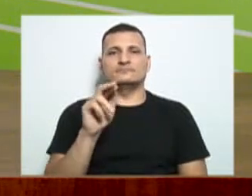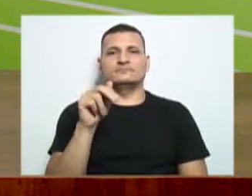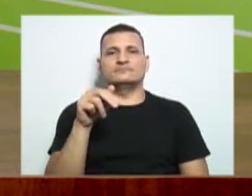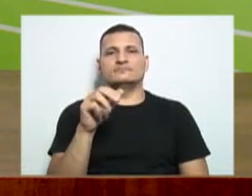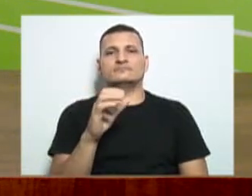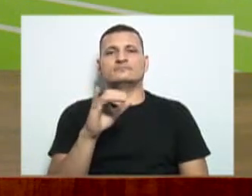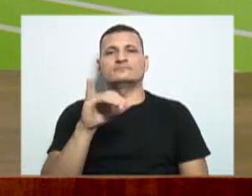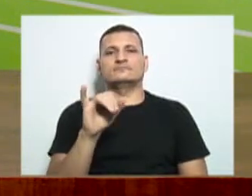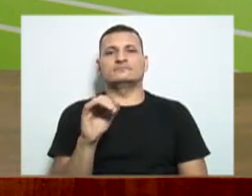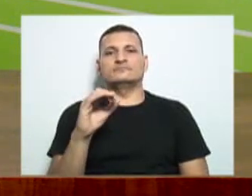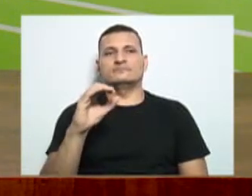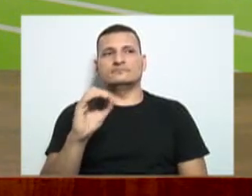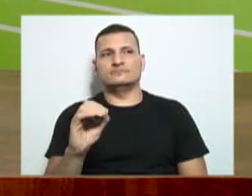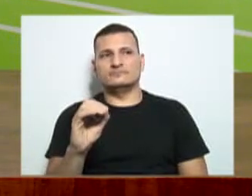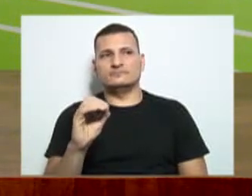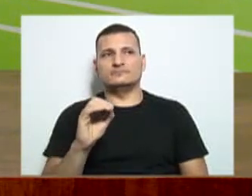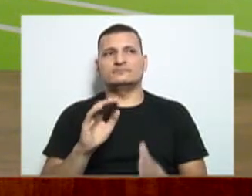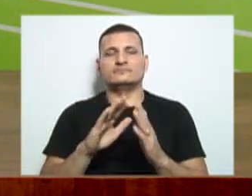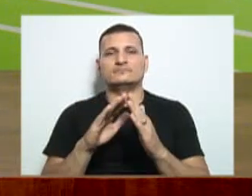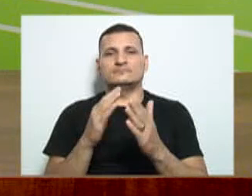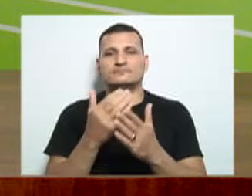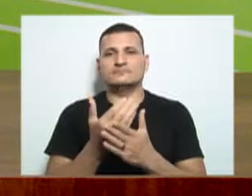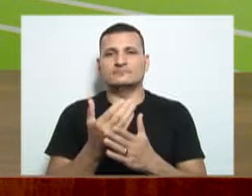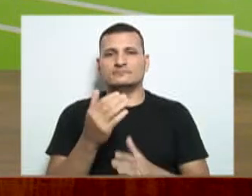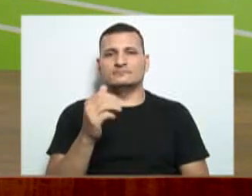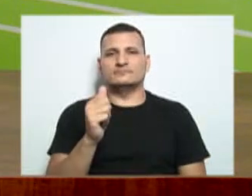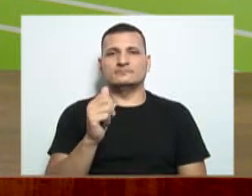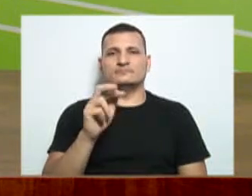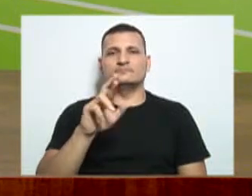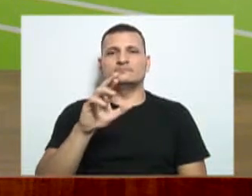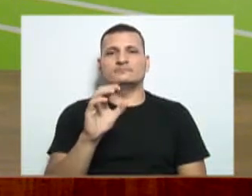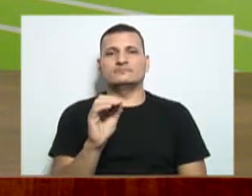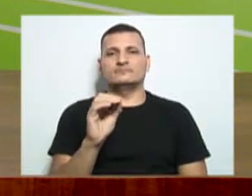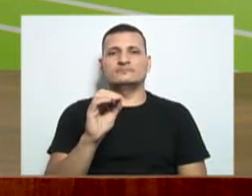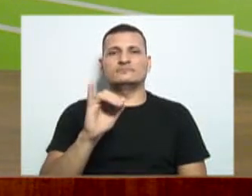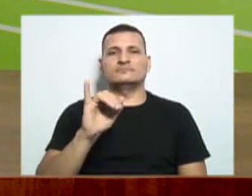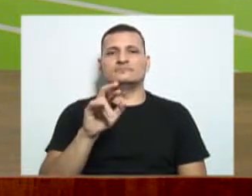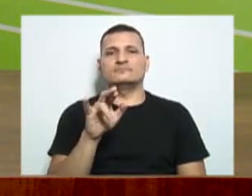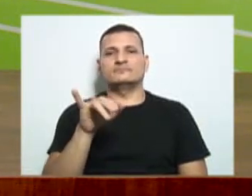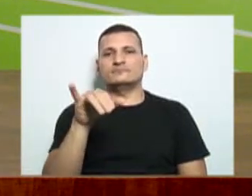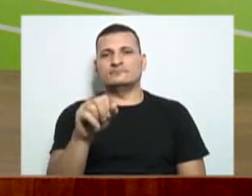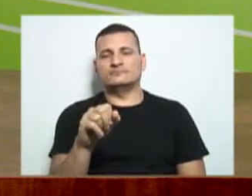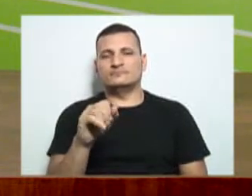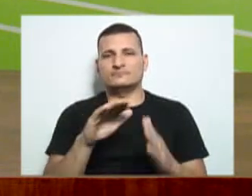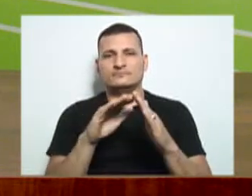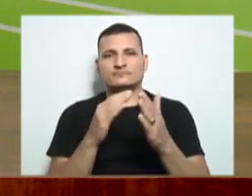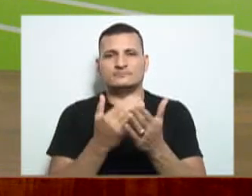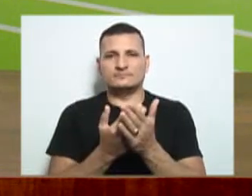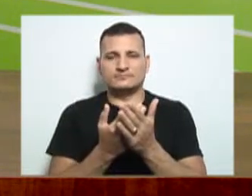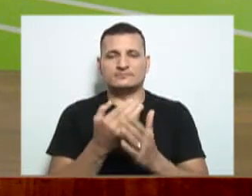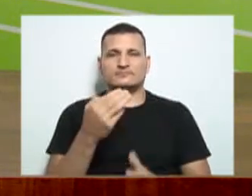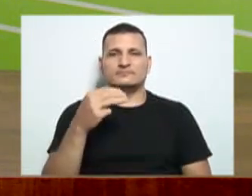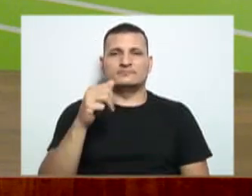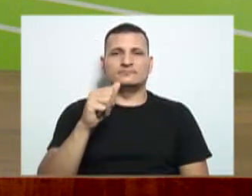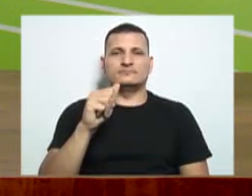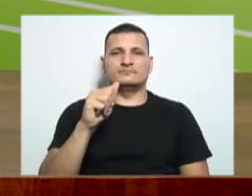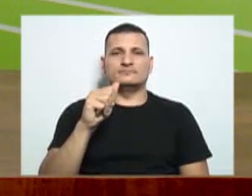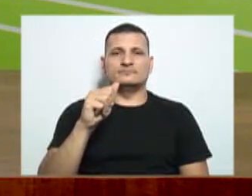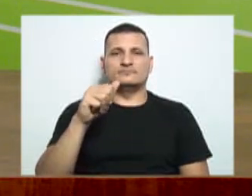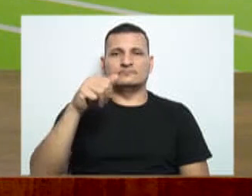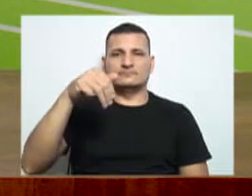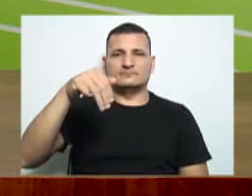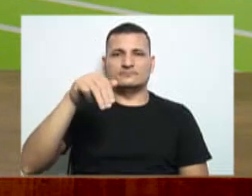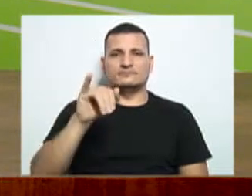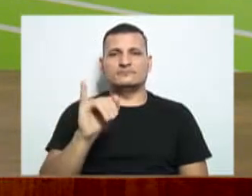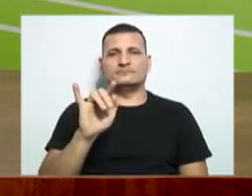Desmoreste, Escola Arco-Íris, Escola Amigos do Campo